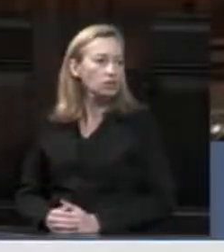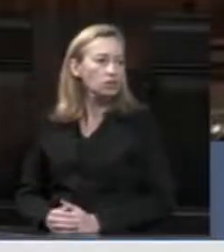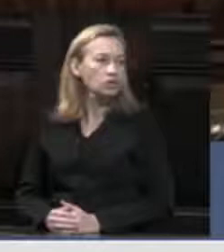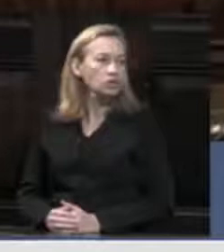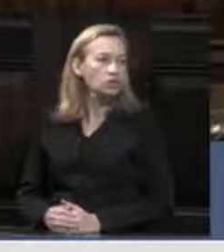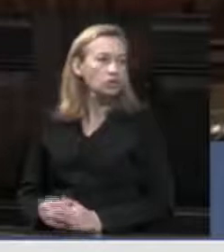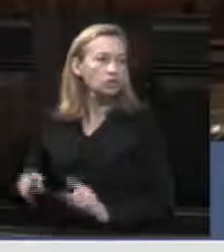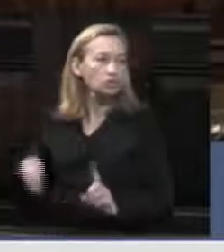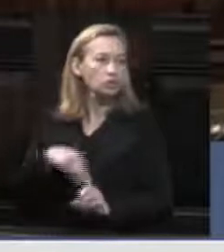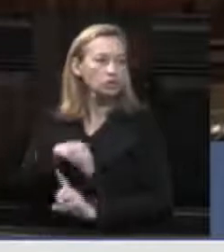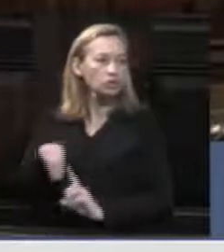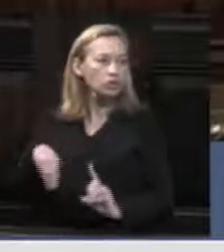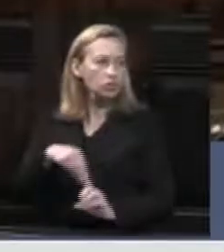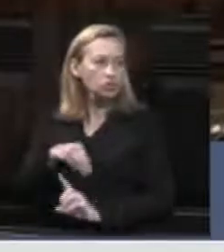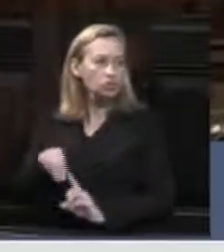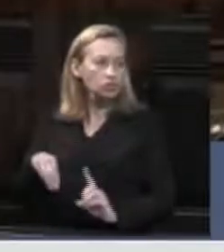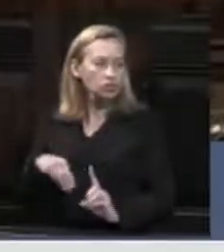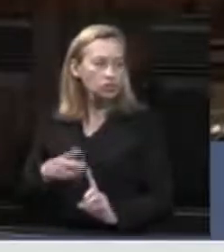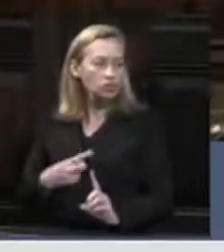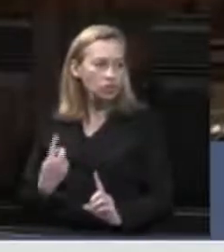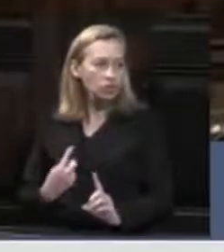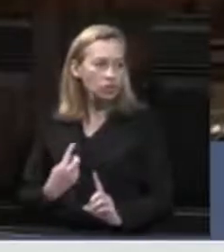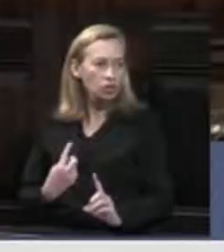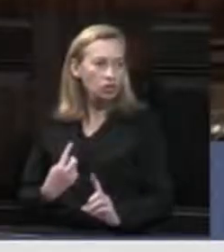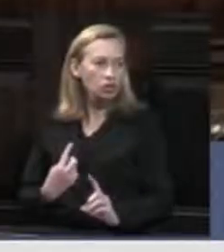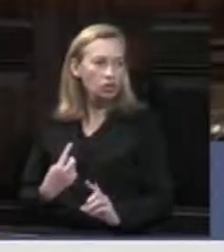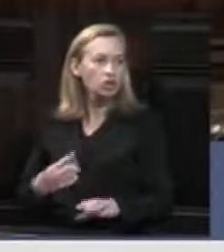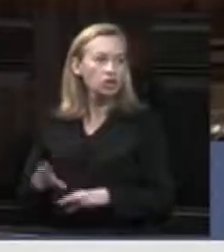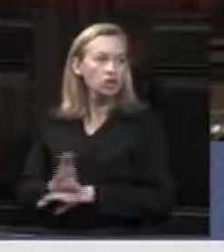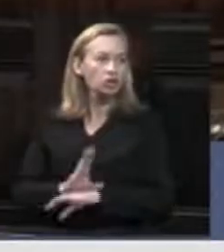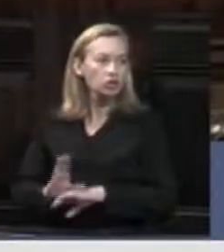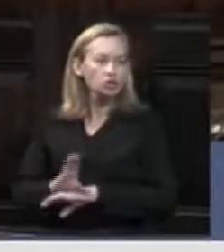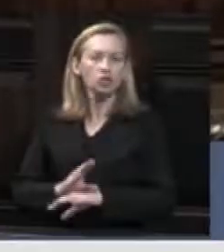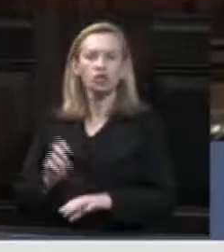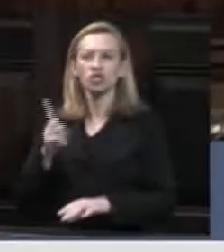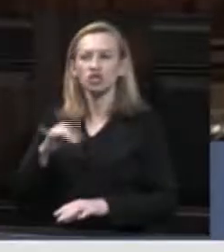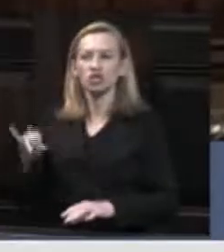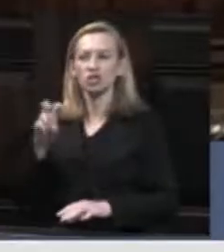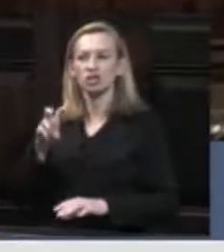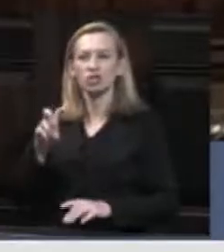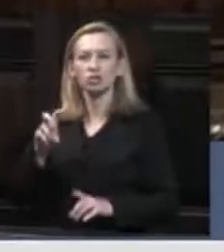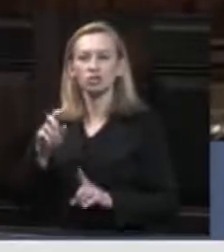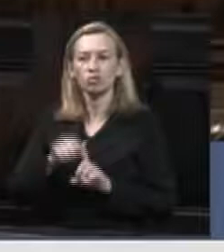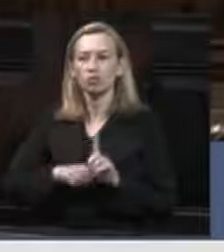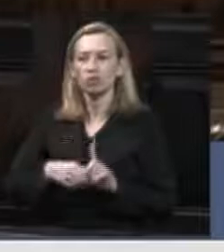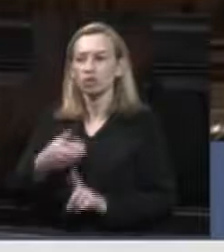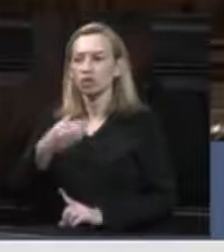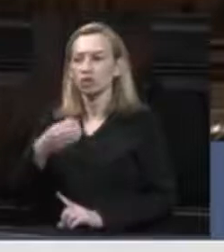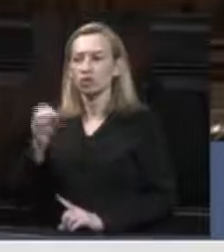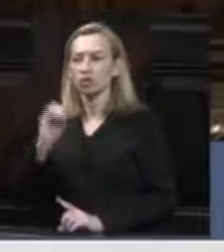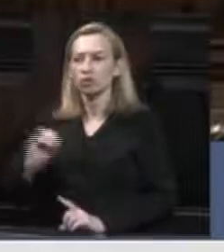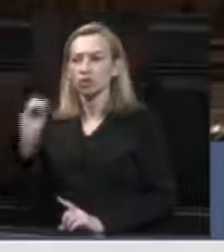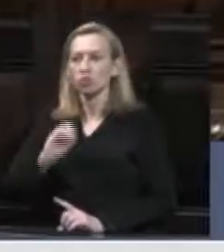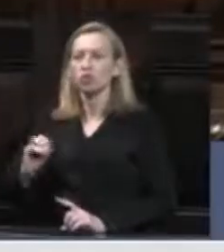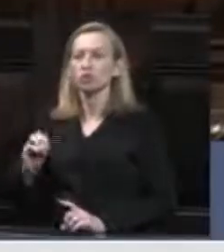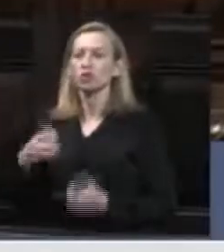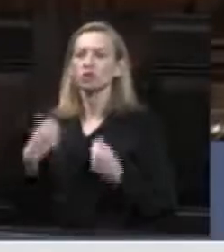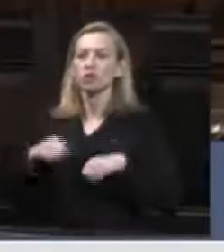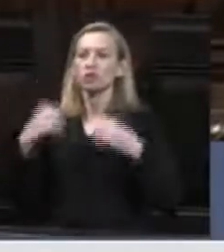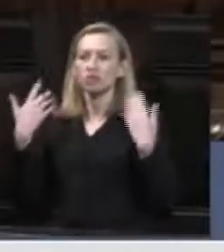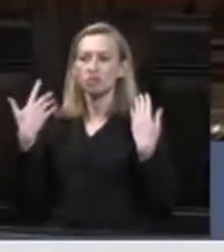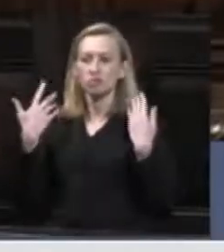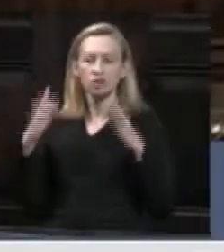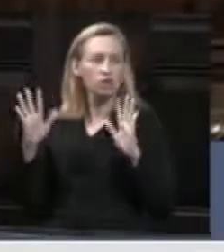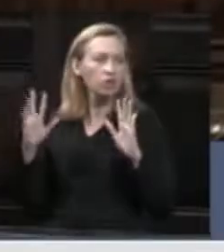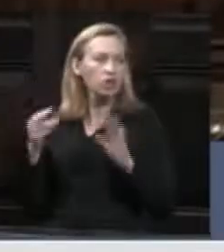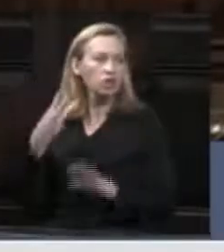nós nos 30 anos da Constituição. No próximo dia 5 de outubro, nós deveríamos celebrar os 30